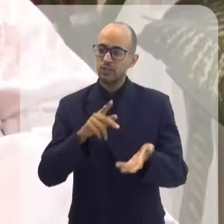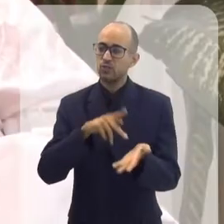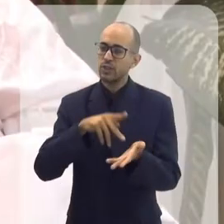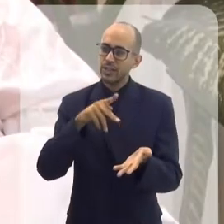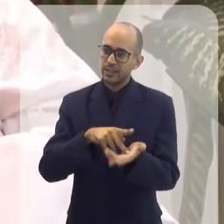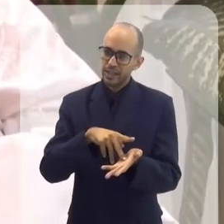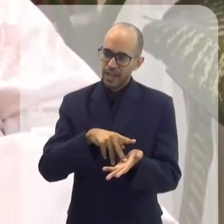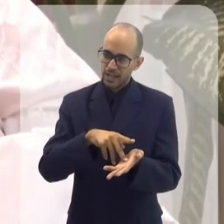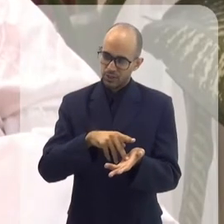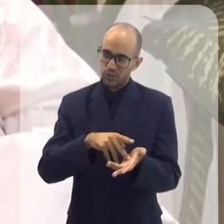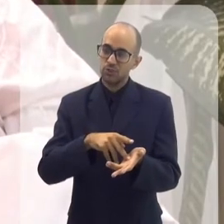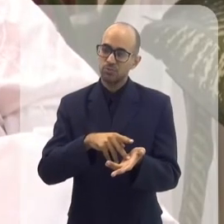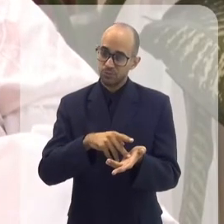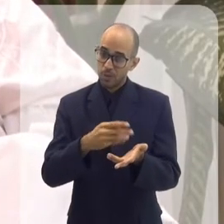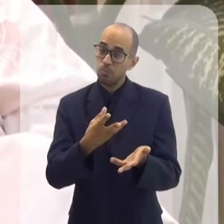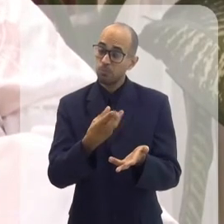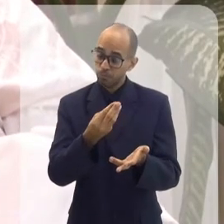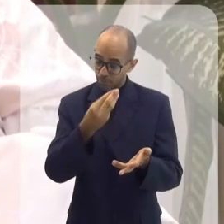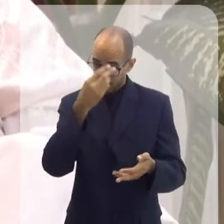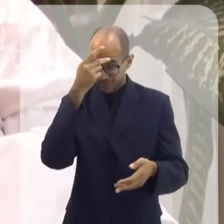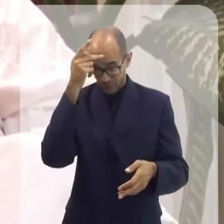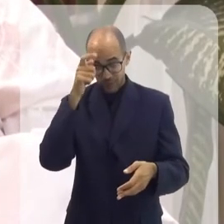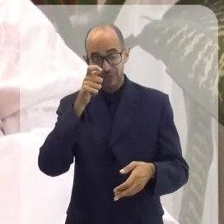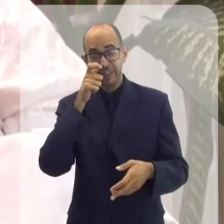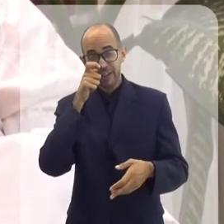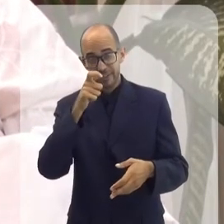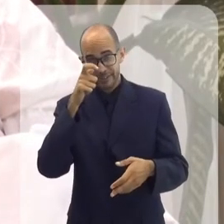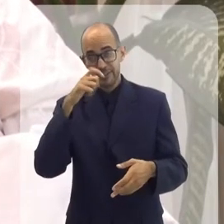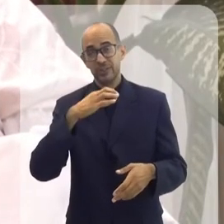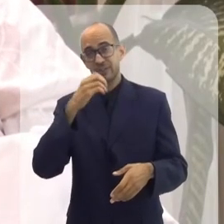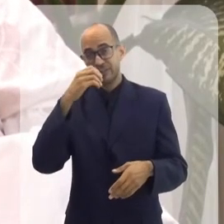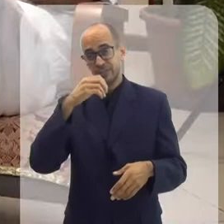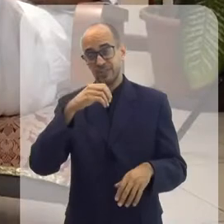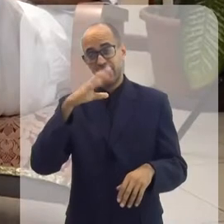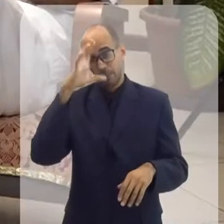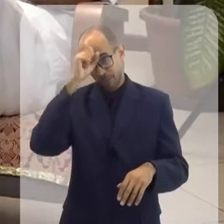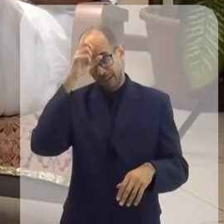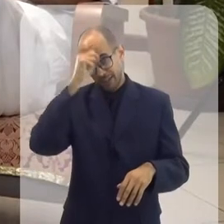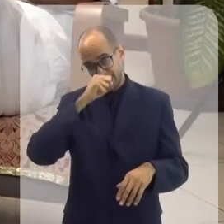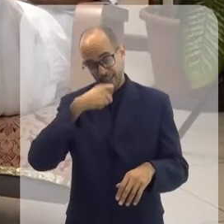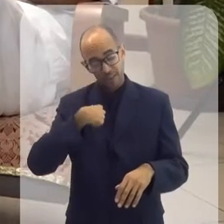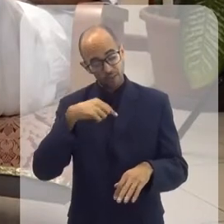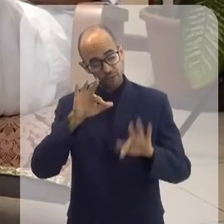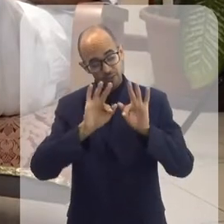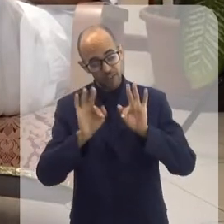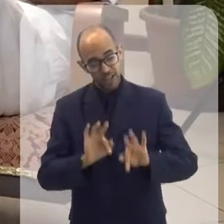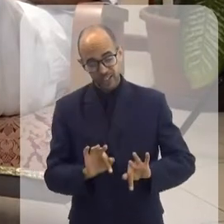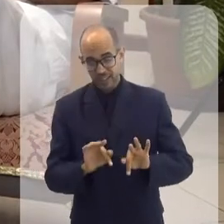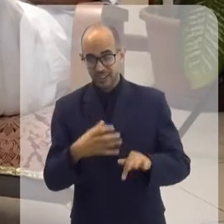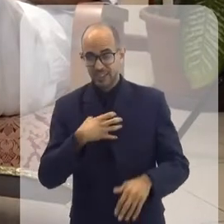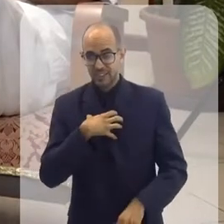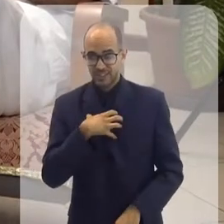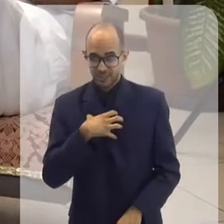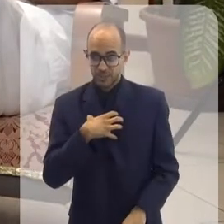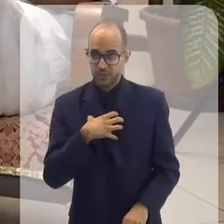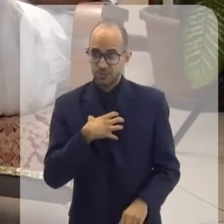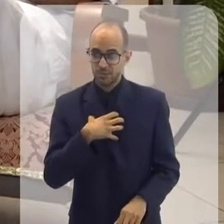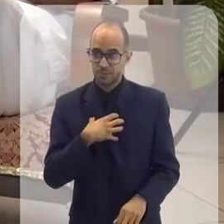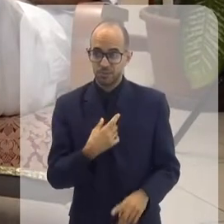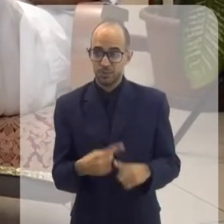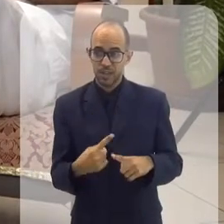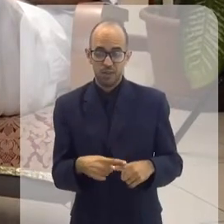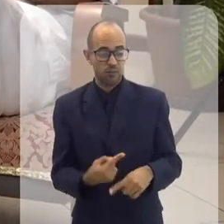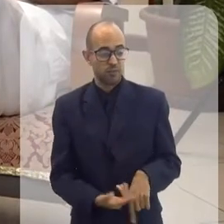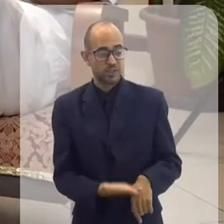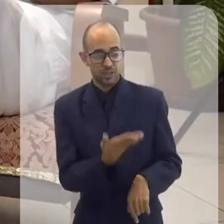que as pessoas realmente querem conhecer cada vez mais e eu fico feliz de conversar com você para